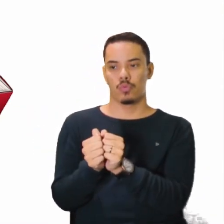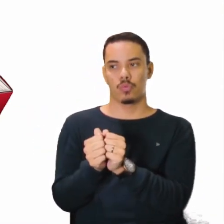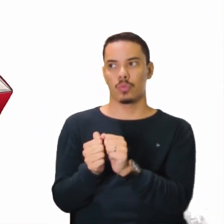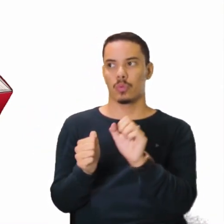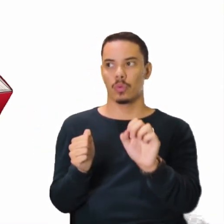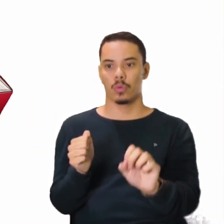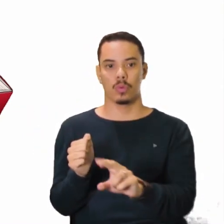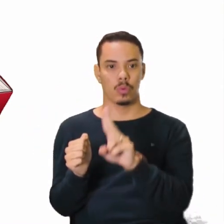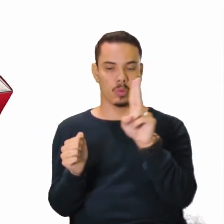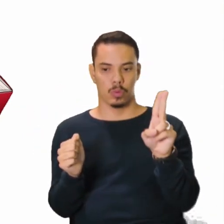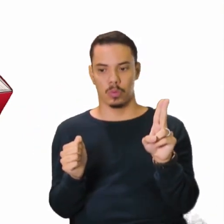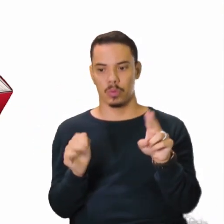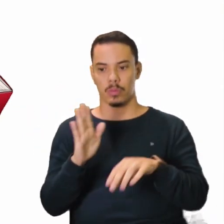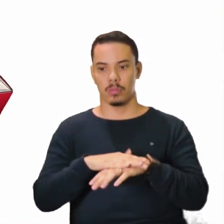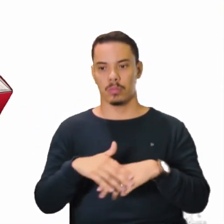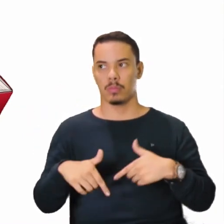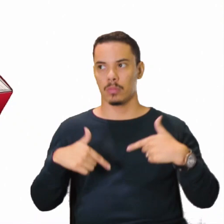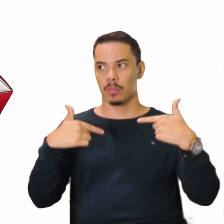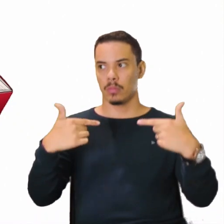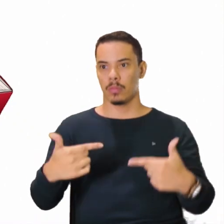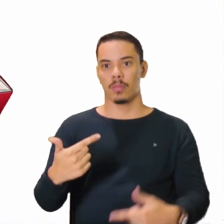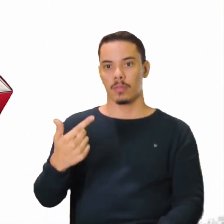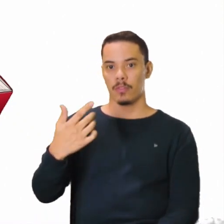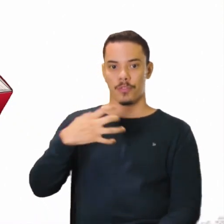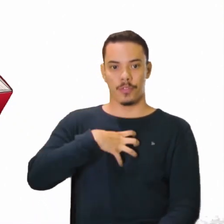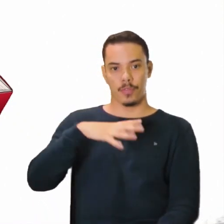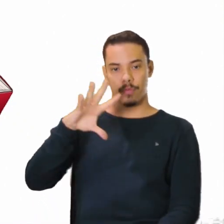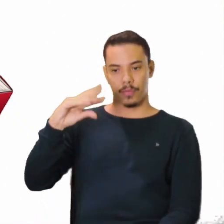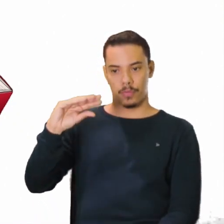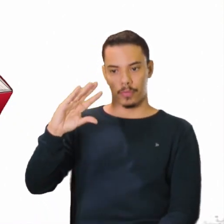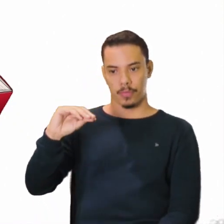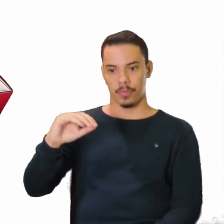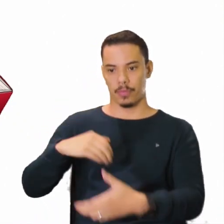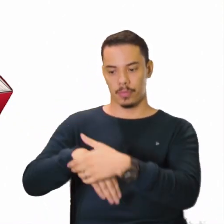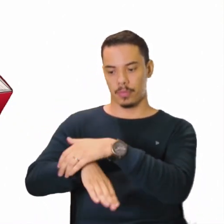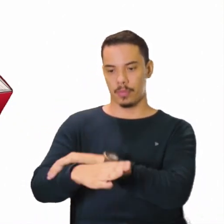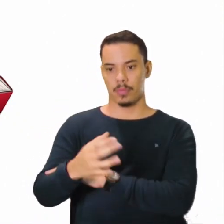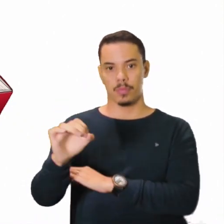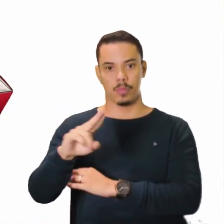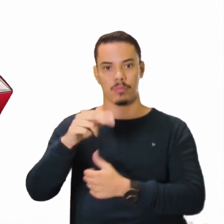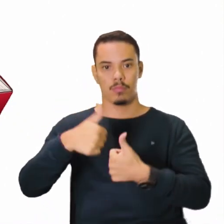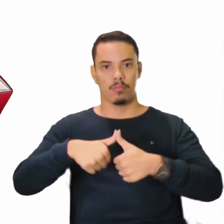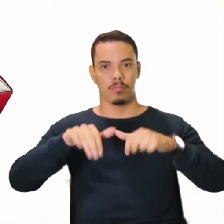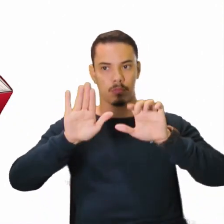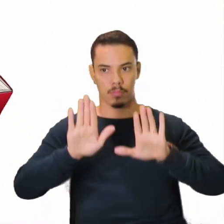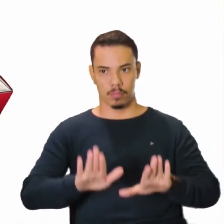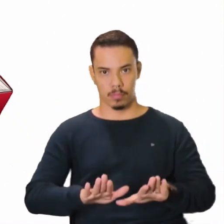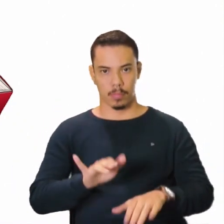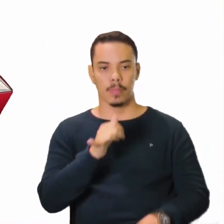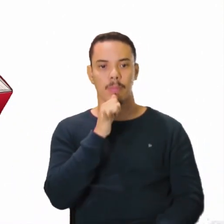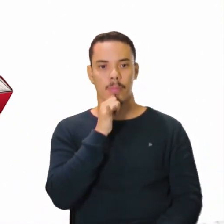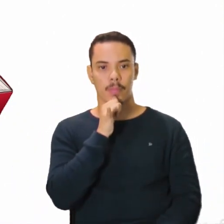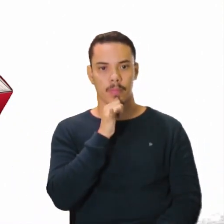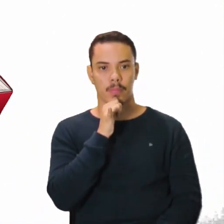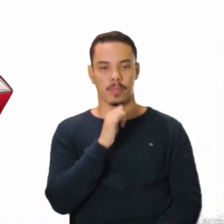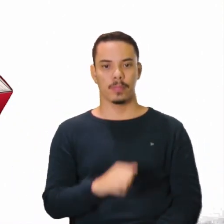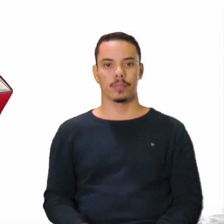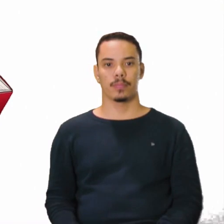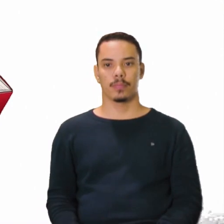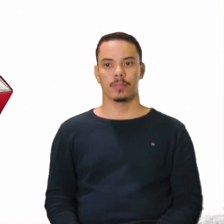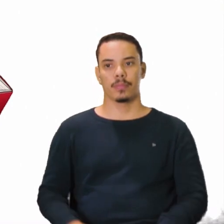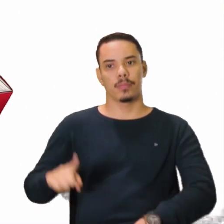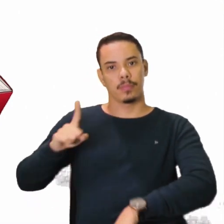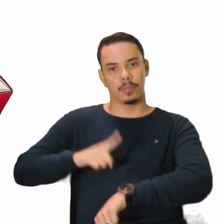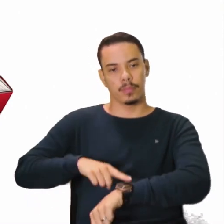ou ao ato da fala, ou habitual ou permanente, beleza? Vamos ver o exemplo. Nesse